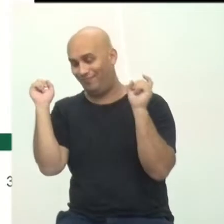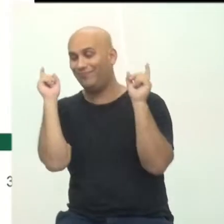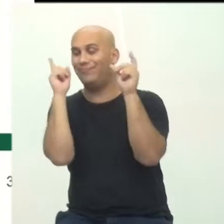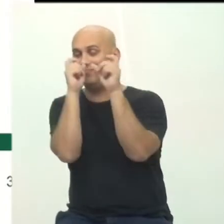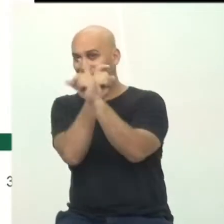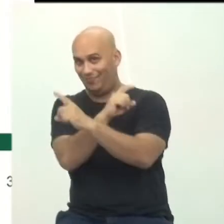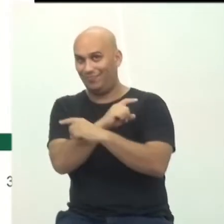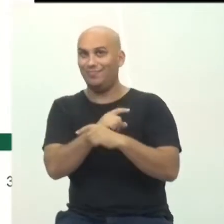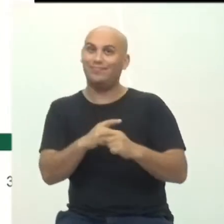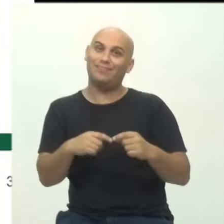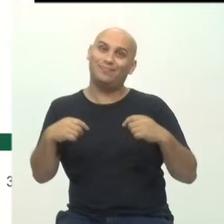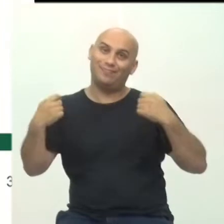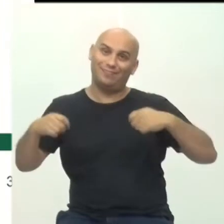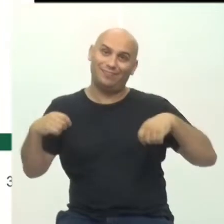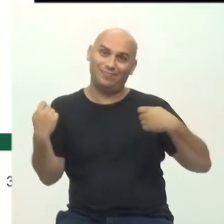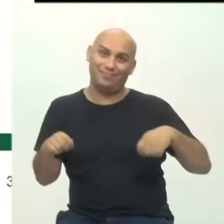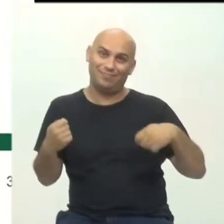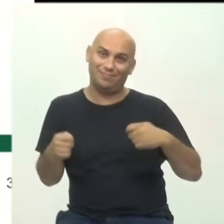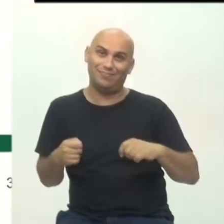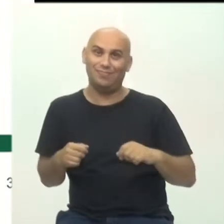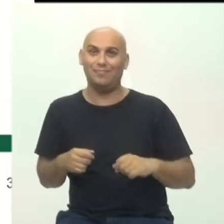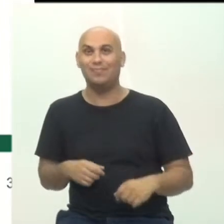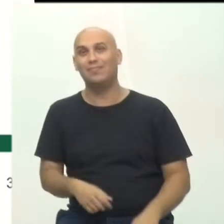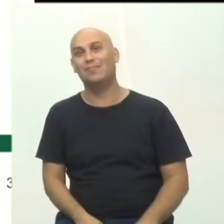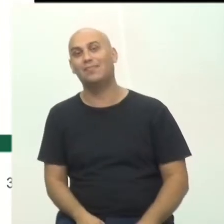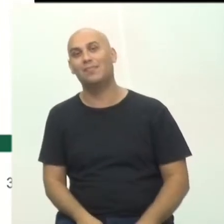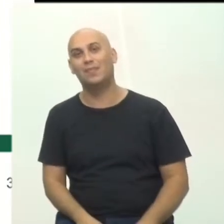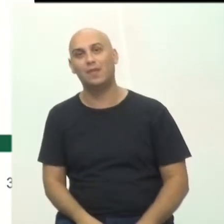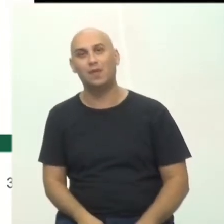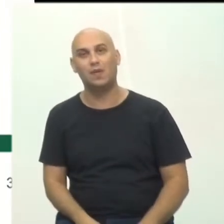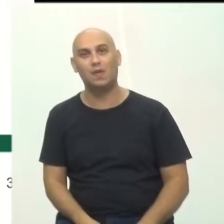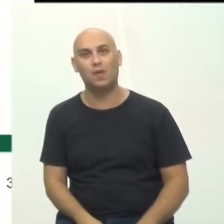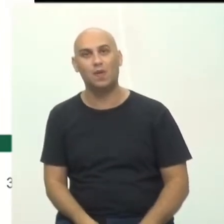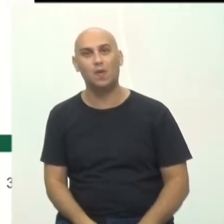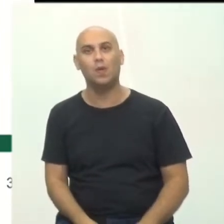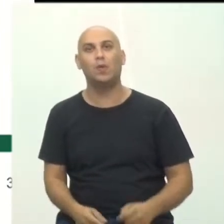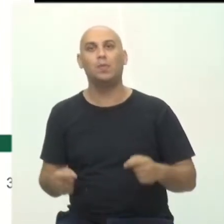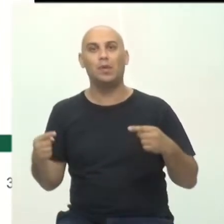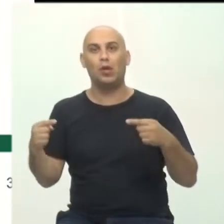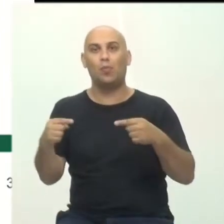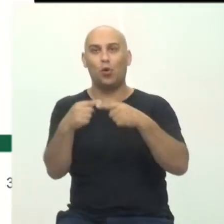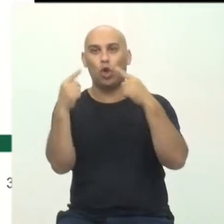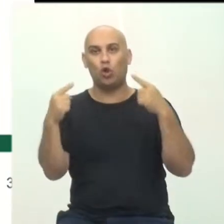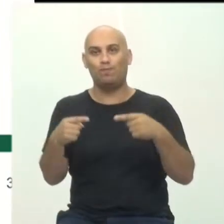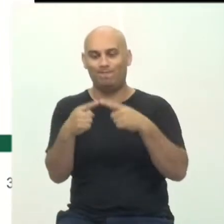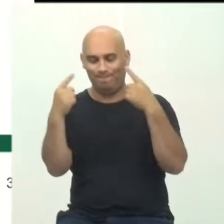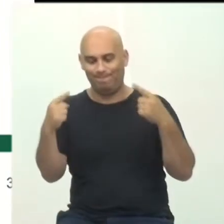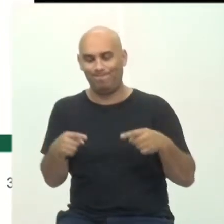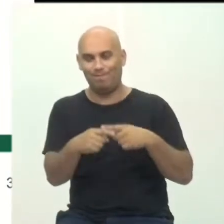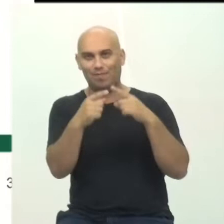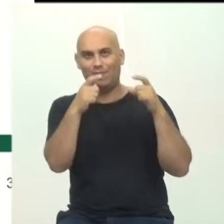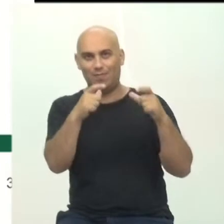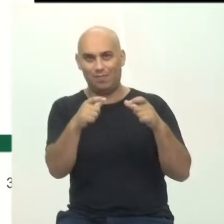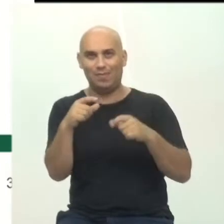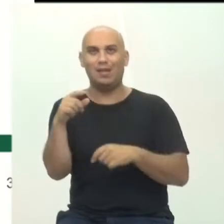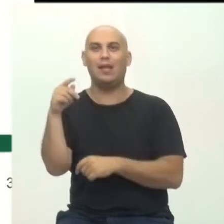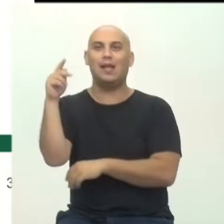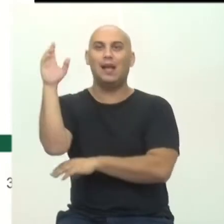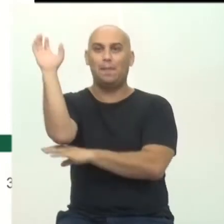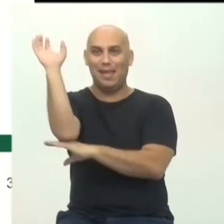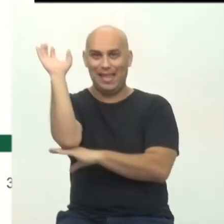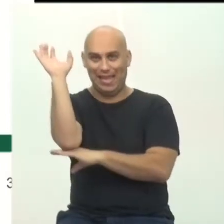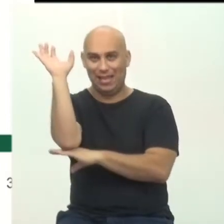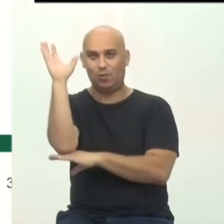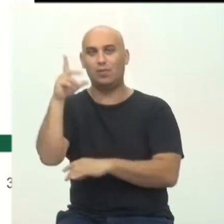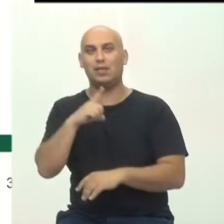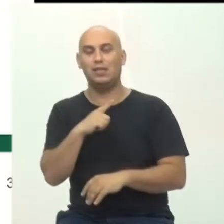vai acabar tendo que... pode voltar, por favor. Então, o primeiro ponto é ali no Pinheirinho, onde tem